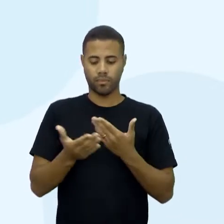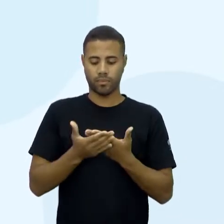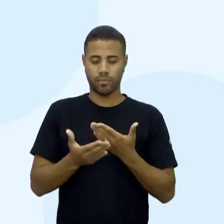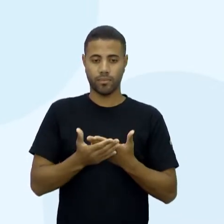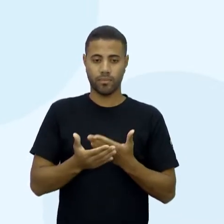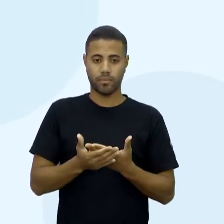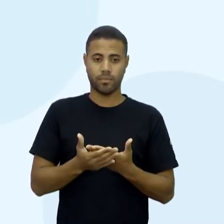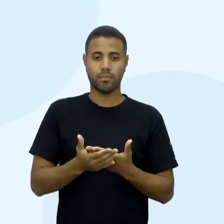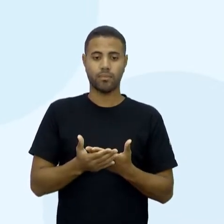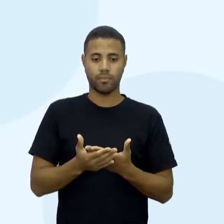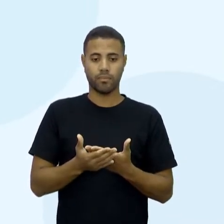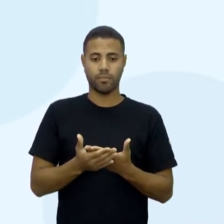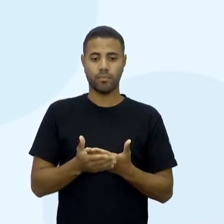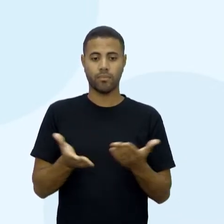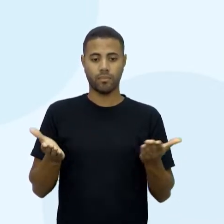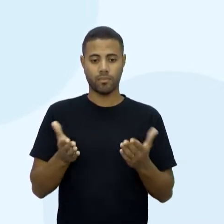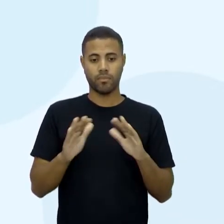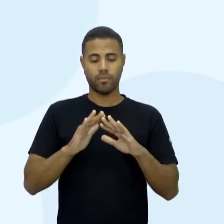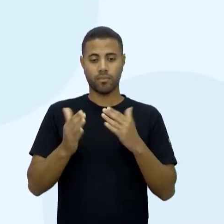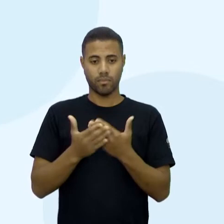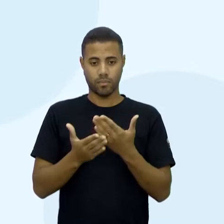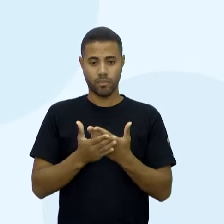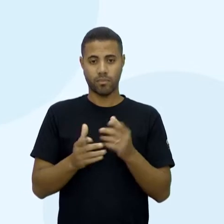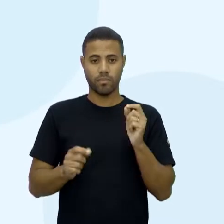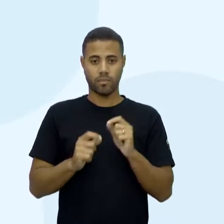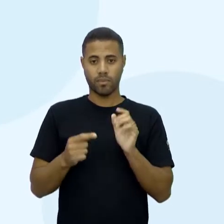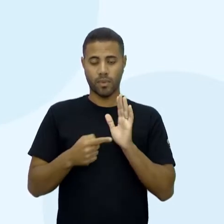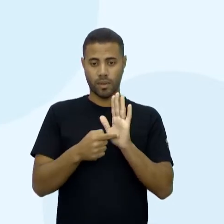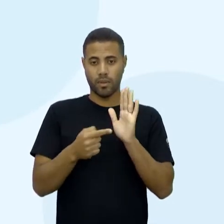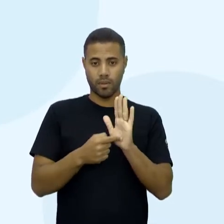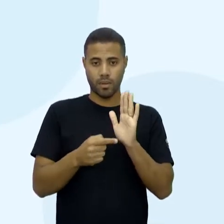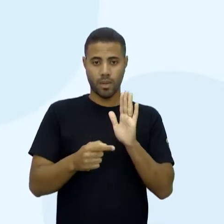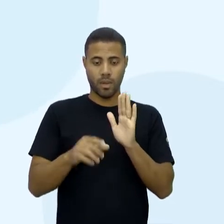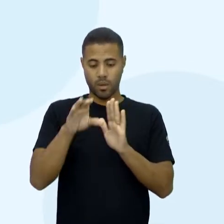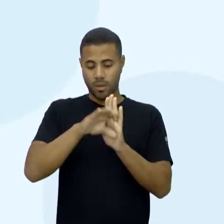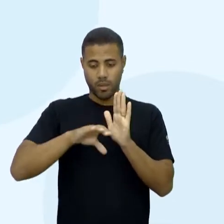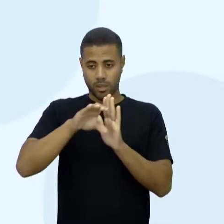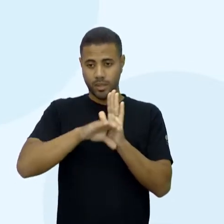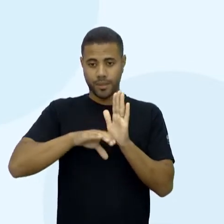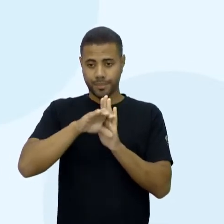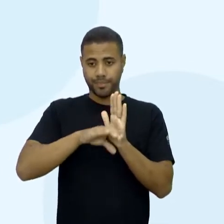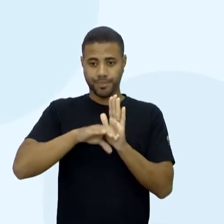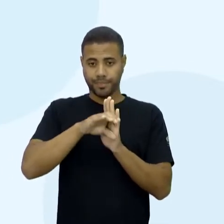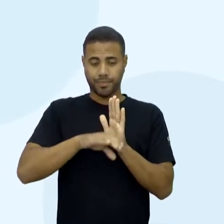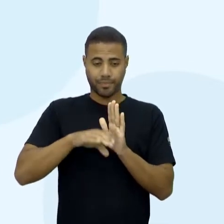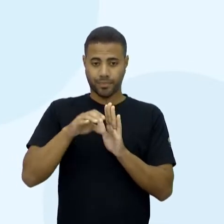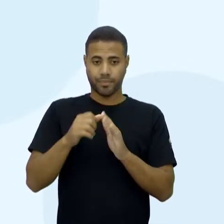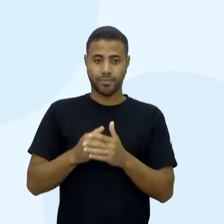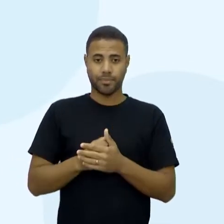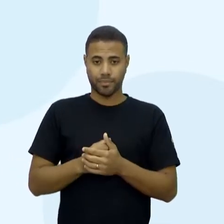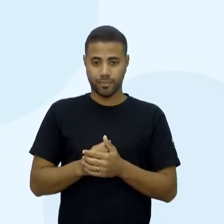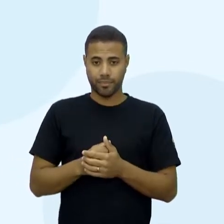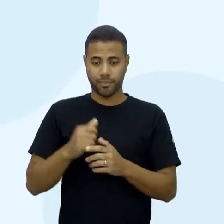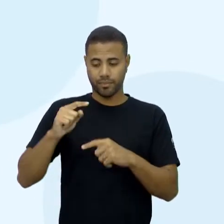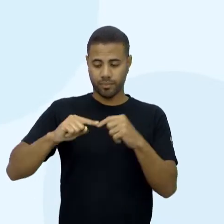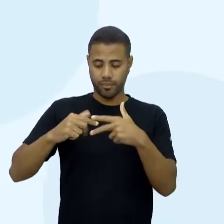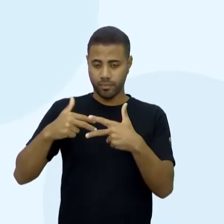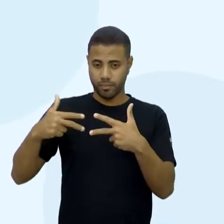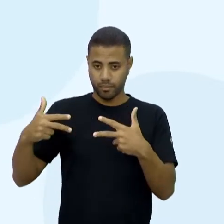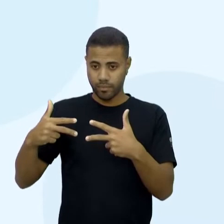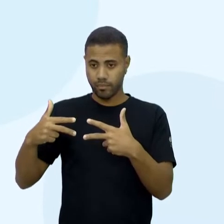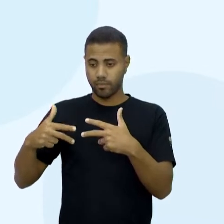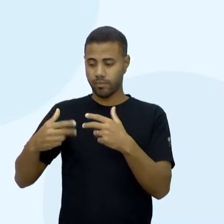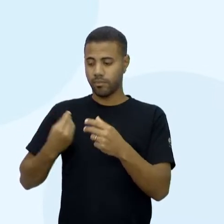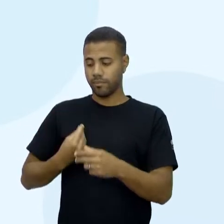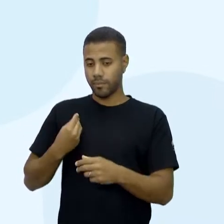hoje? Na aula de hoje, vamos rever os conceitos sobre patrimônio material e imaterial. Após isso,